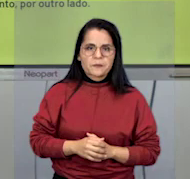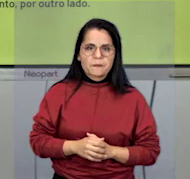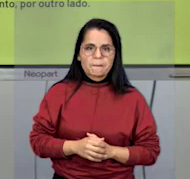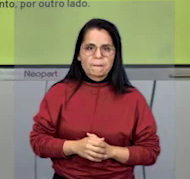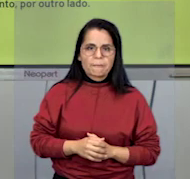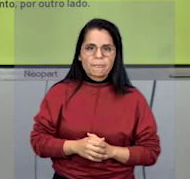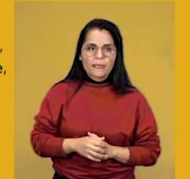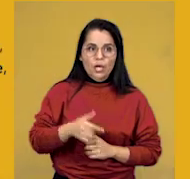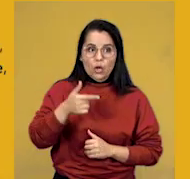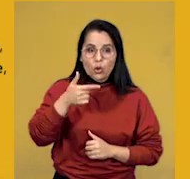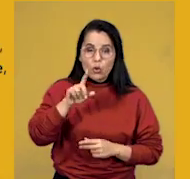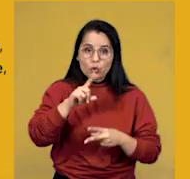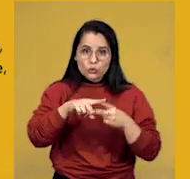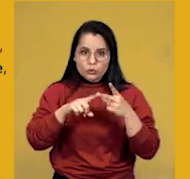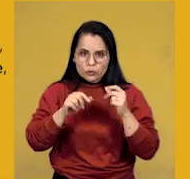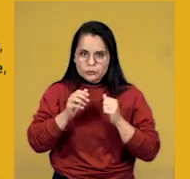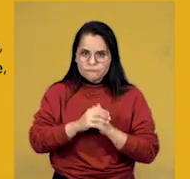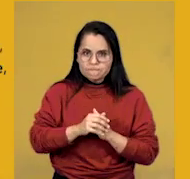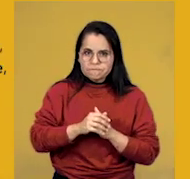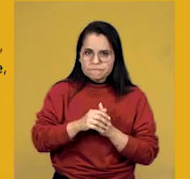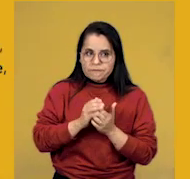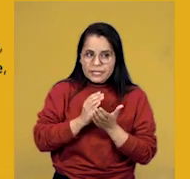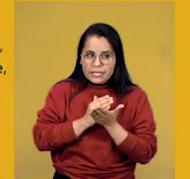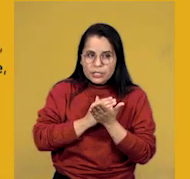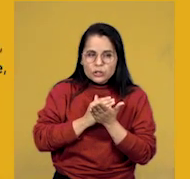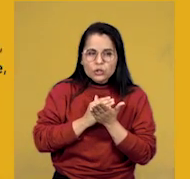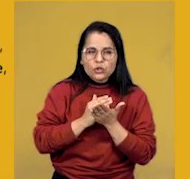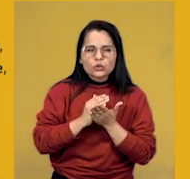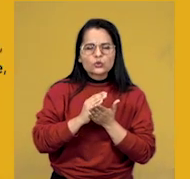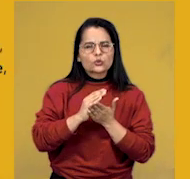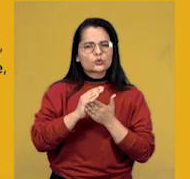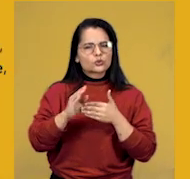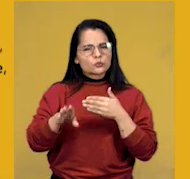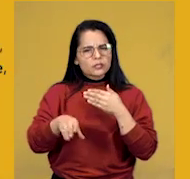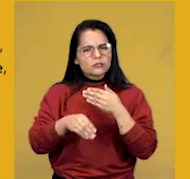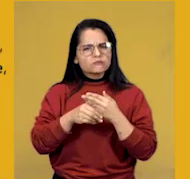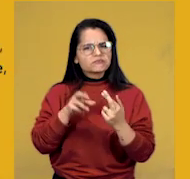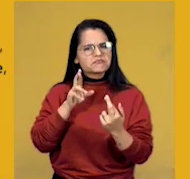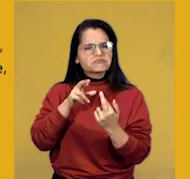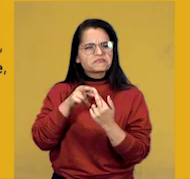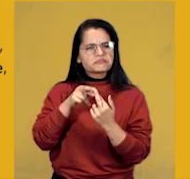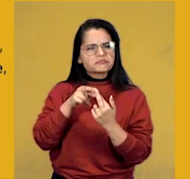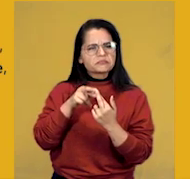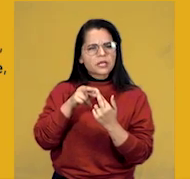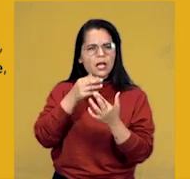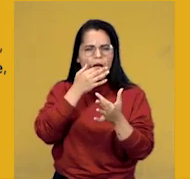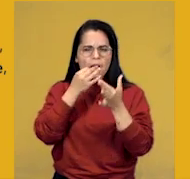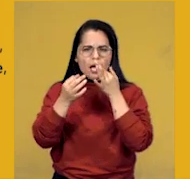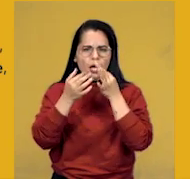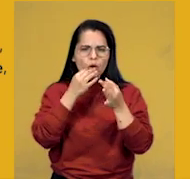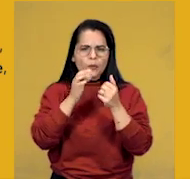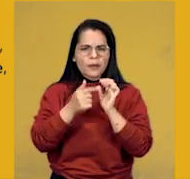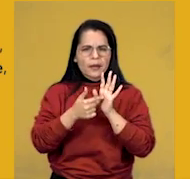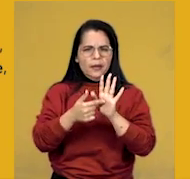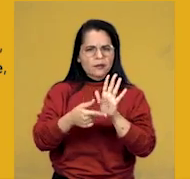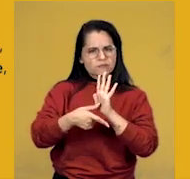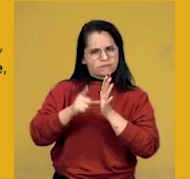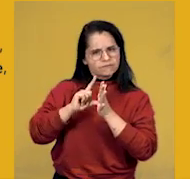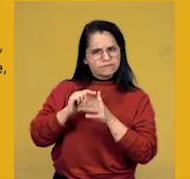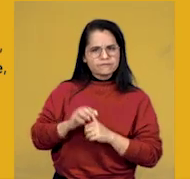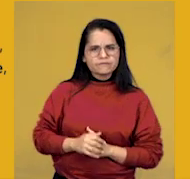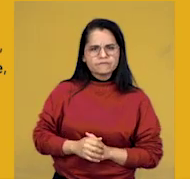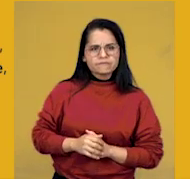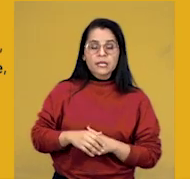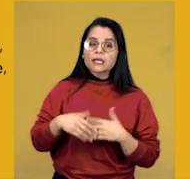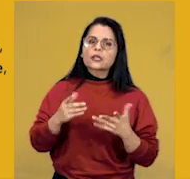Mais dois. Introduzem uma conclusão referente a argumentos apresentados antes.